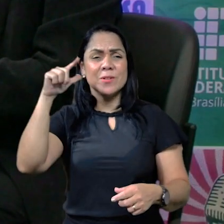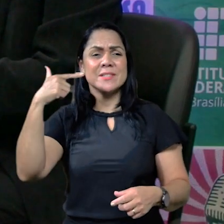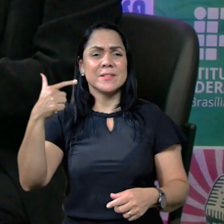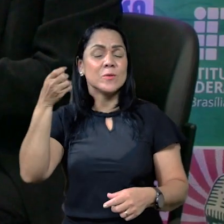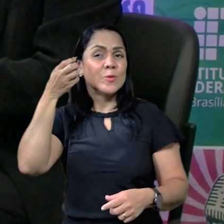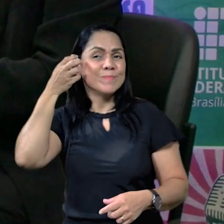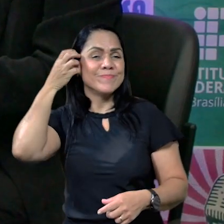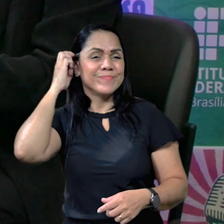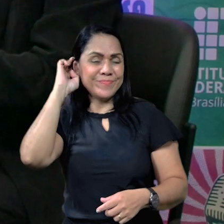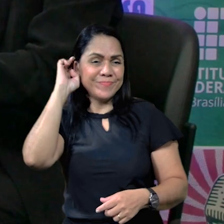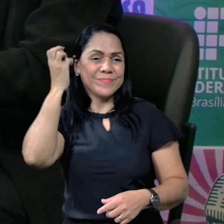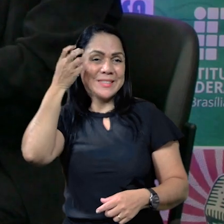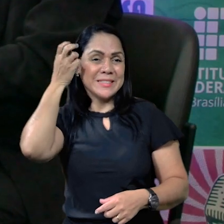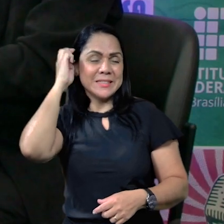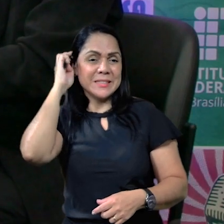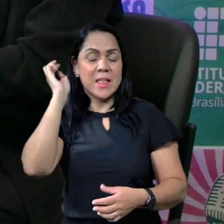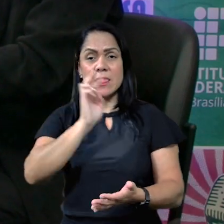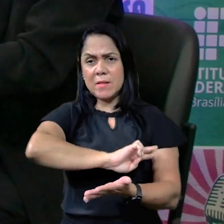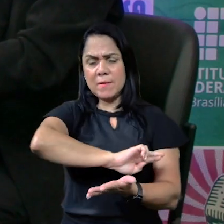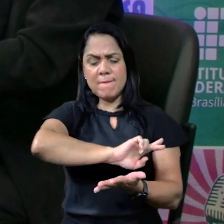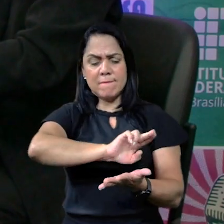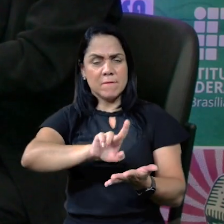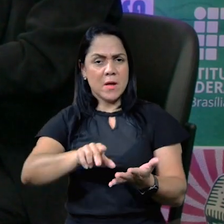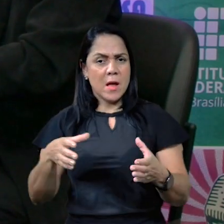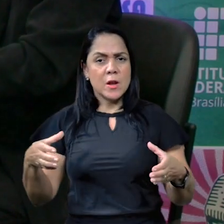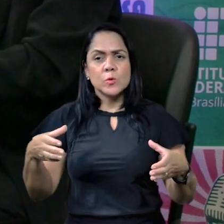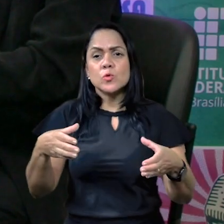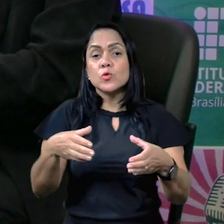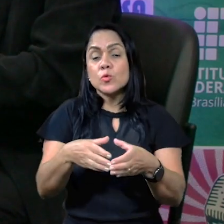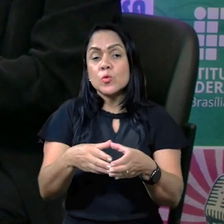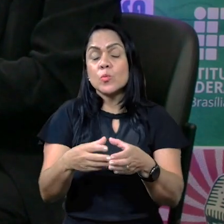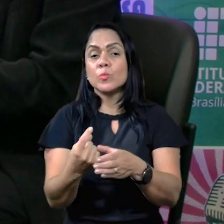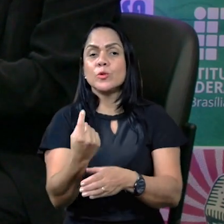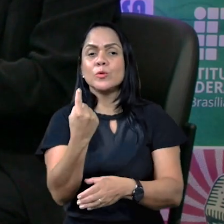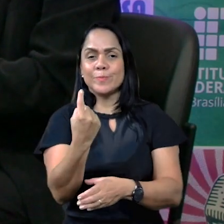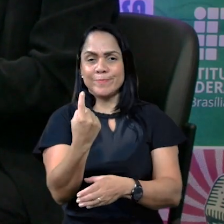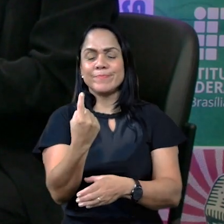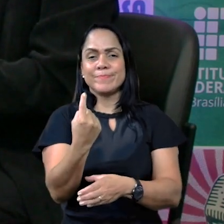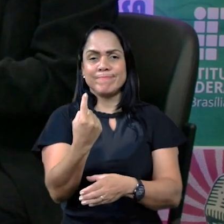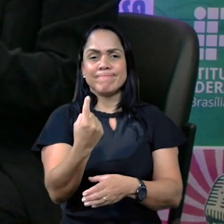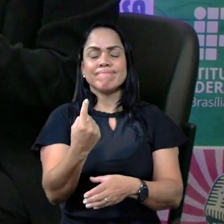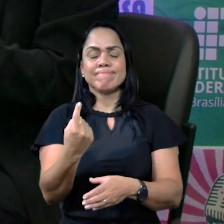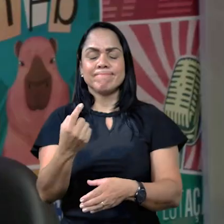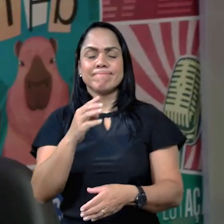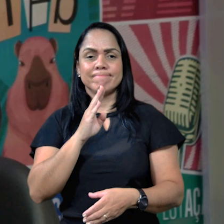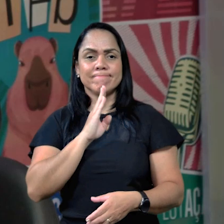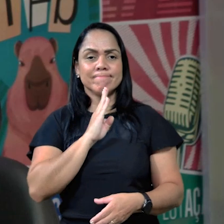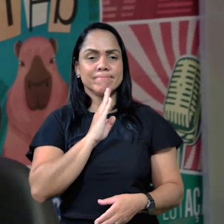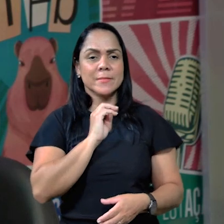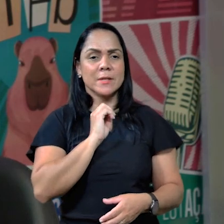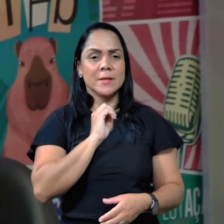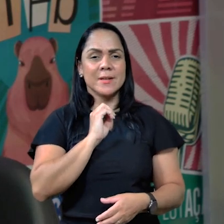implantes cocleares, então tem vários grupos uhum. sendo em um, Entendi. entendeu? Eu fiz essa pergunta para